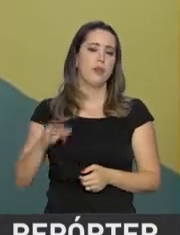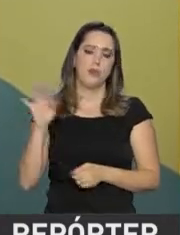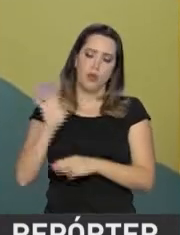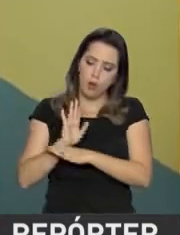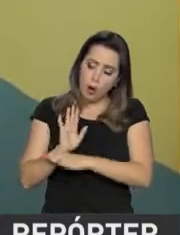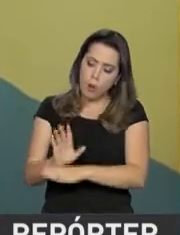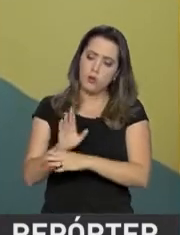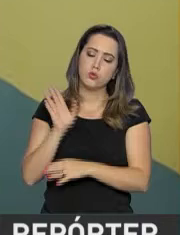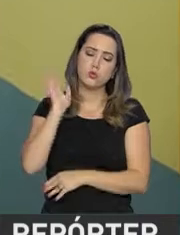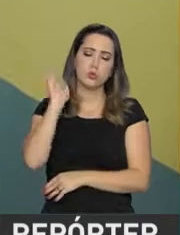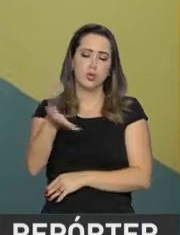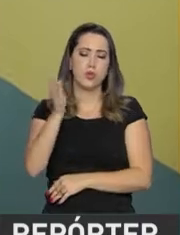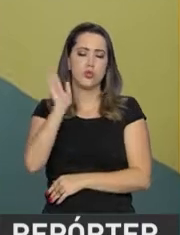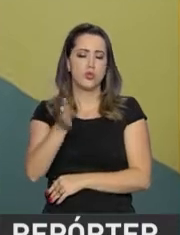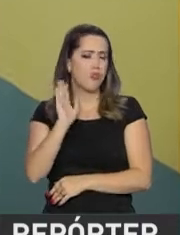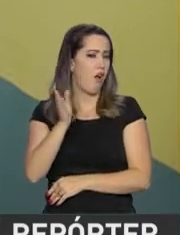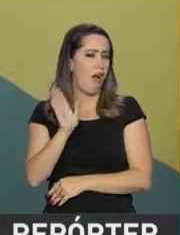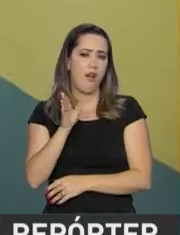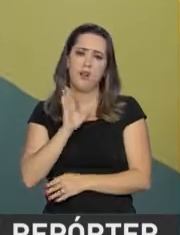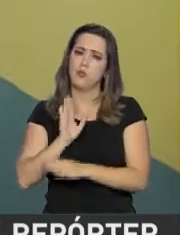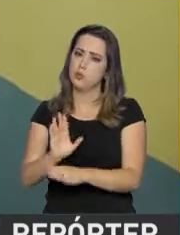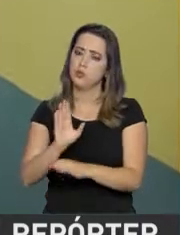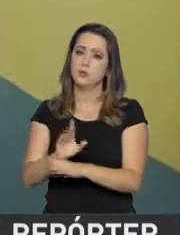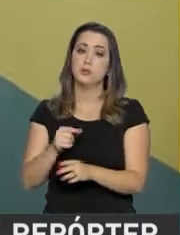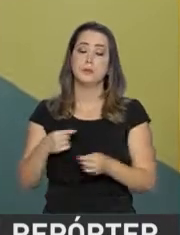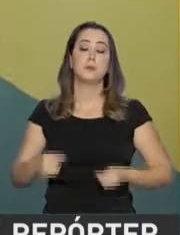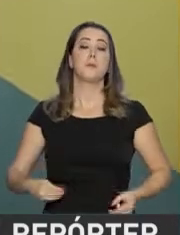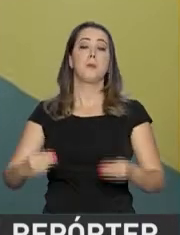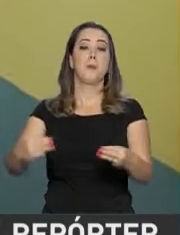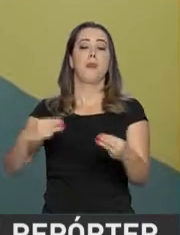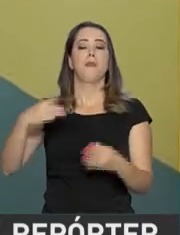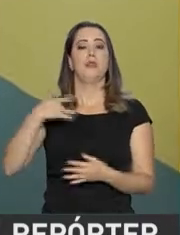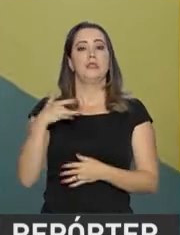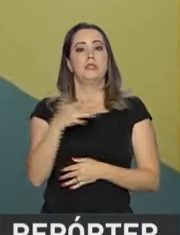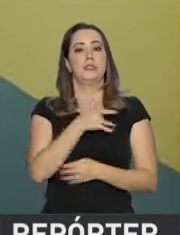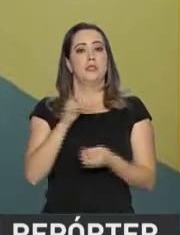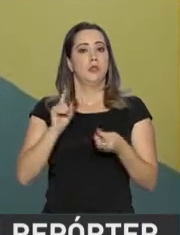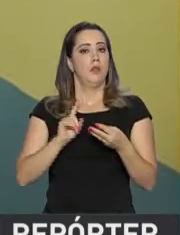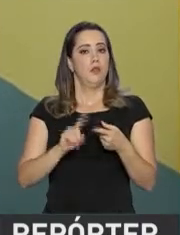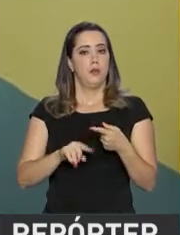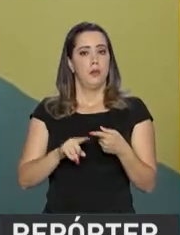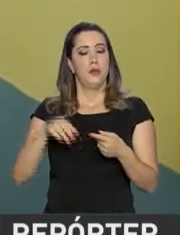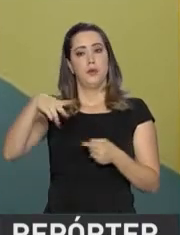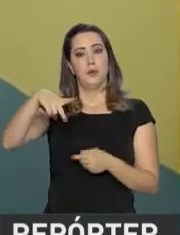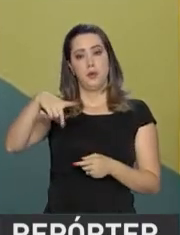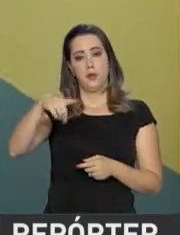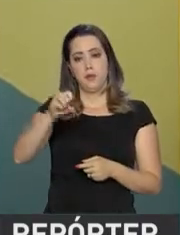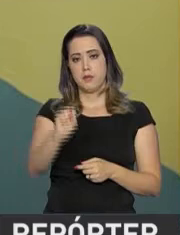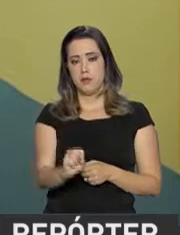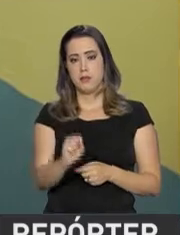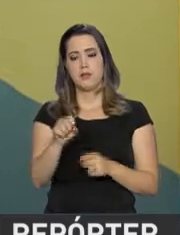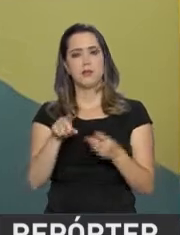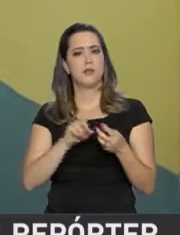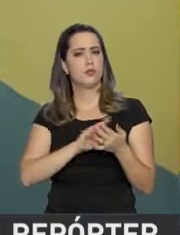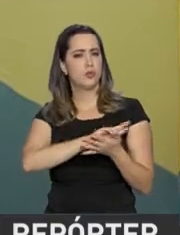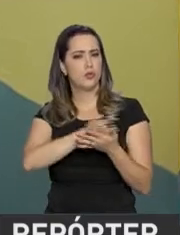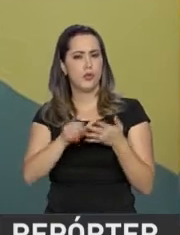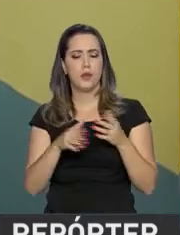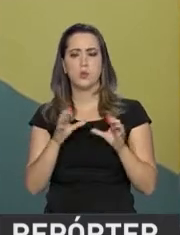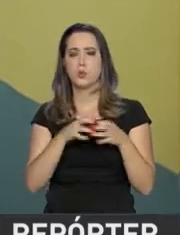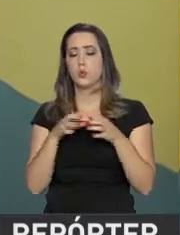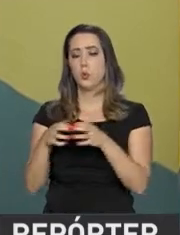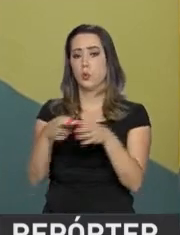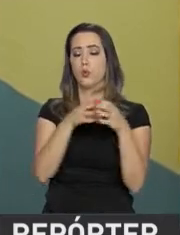como já está contribuindo através do ministério da saúde e do ministério de desenvolvimento social de várias áreas do governo